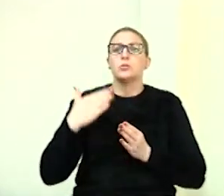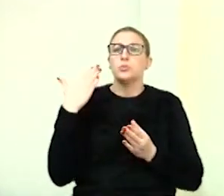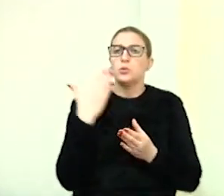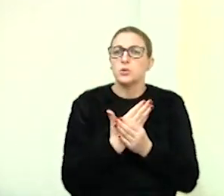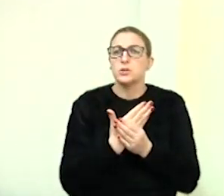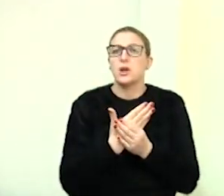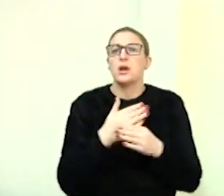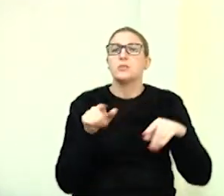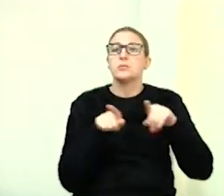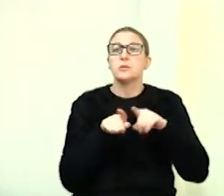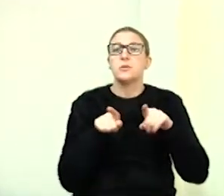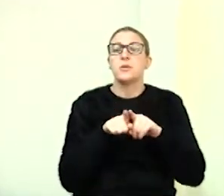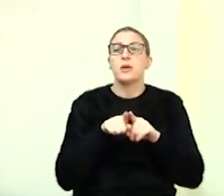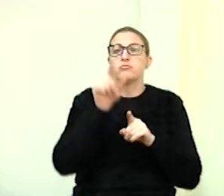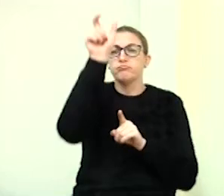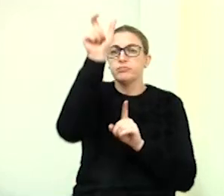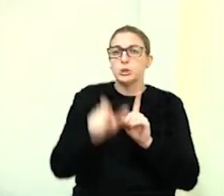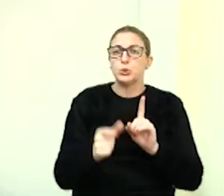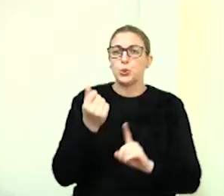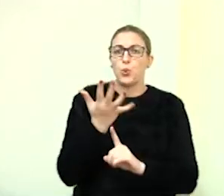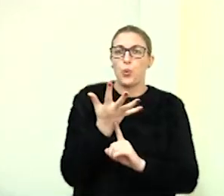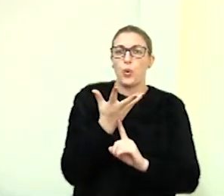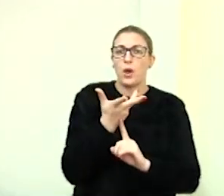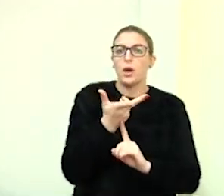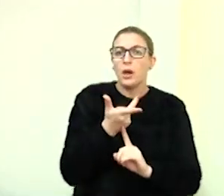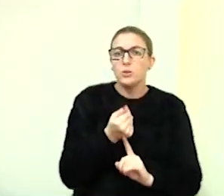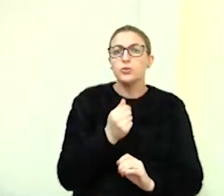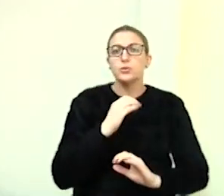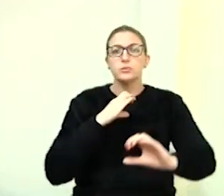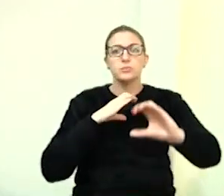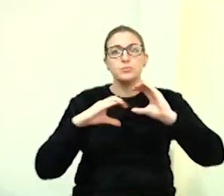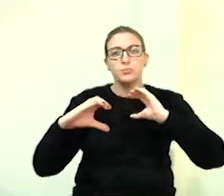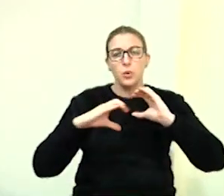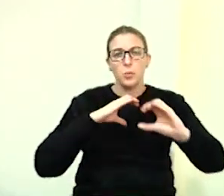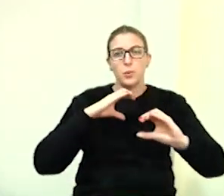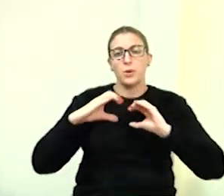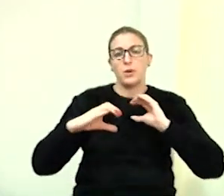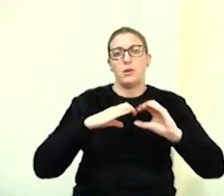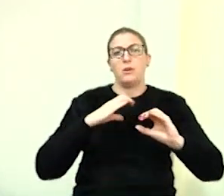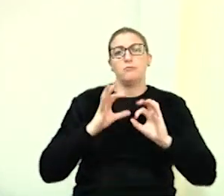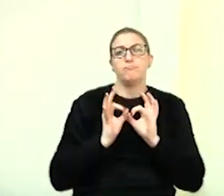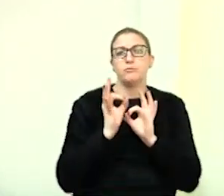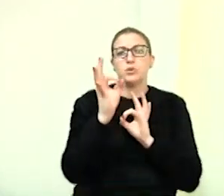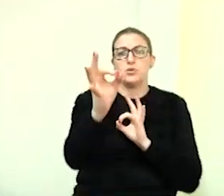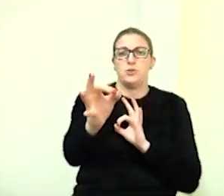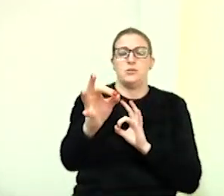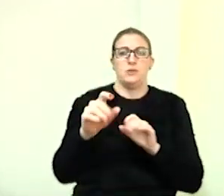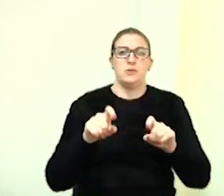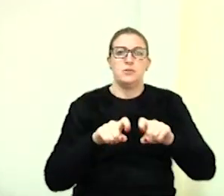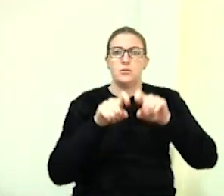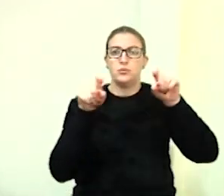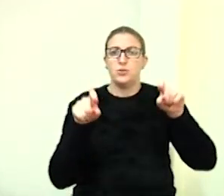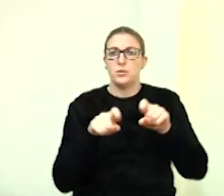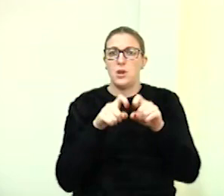se comunicando de forma digital. Nós precisamos manter, presidente,